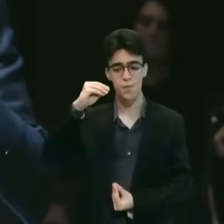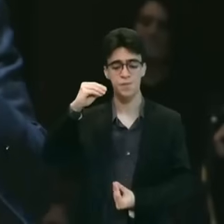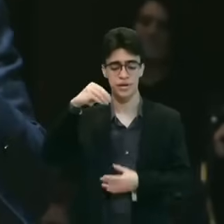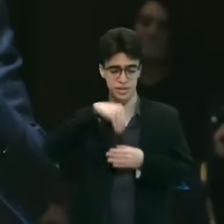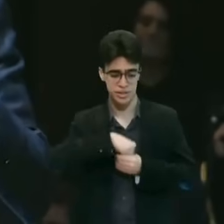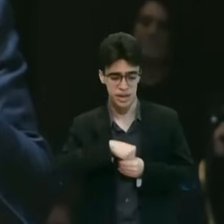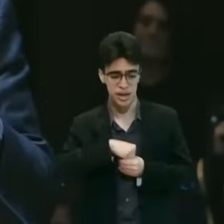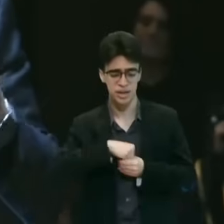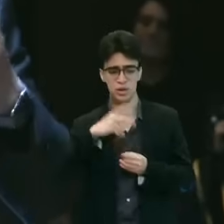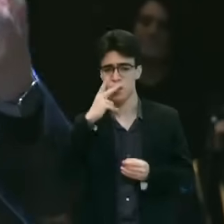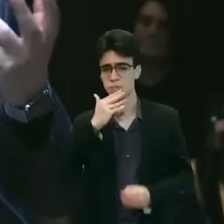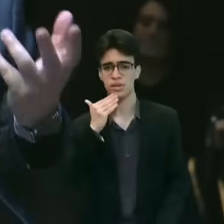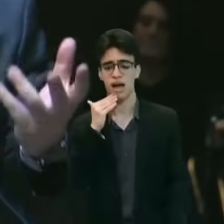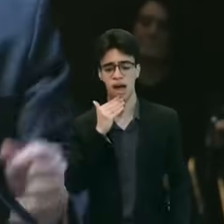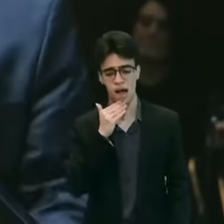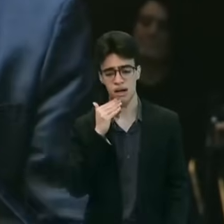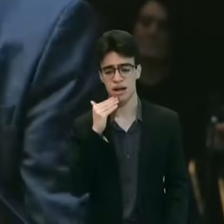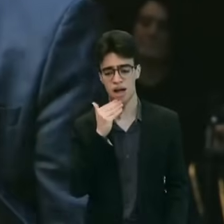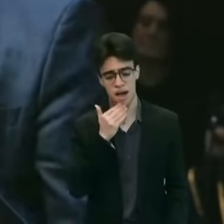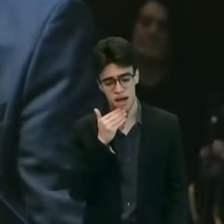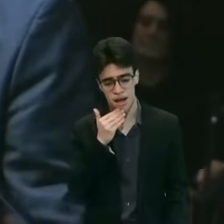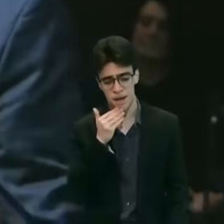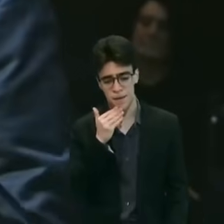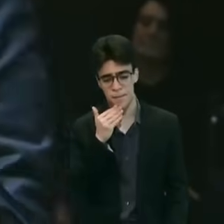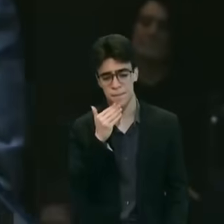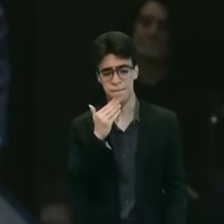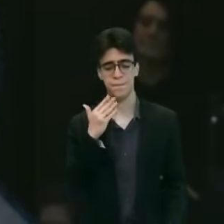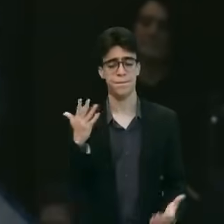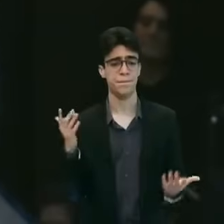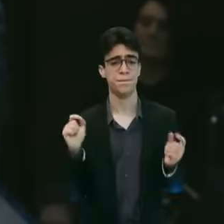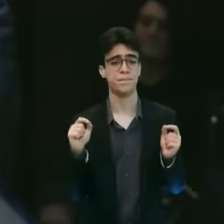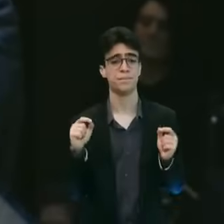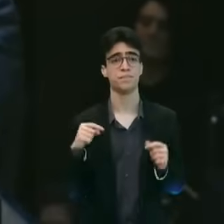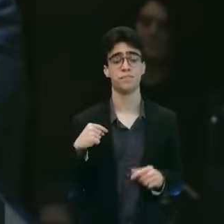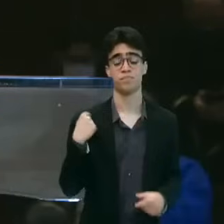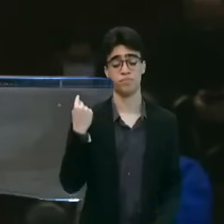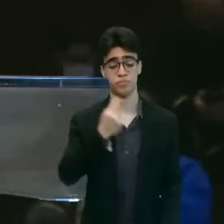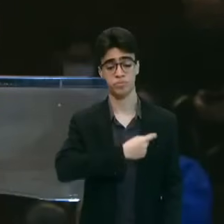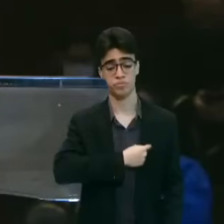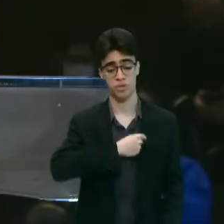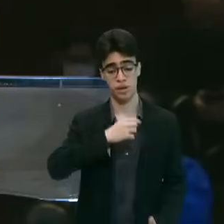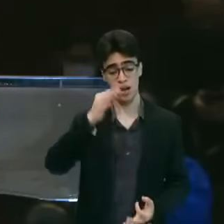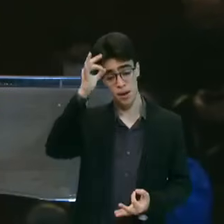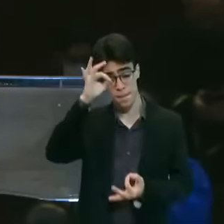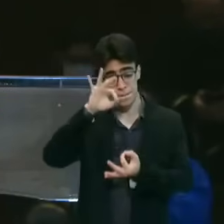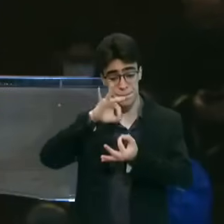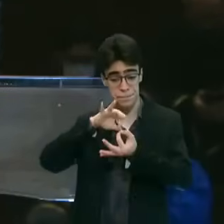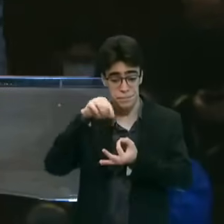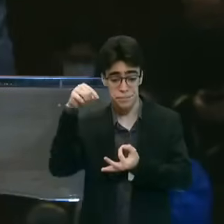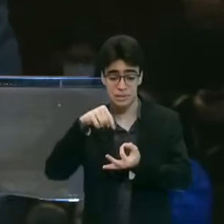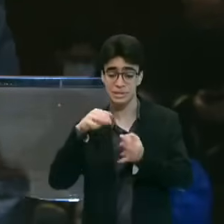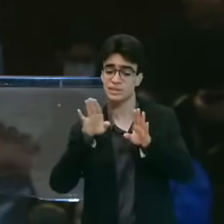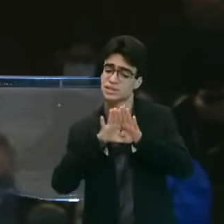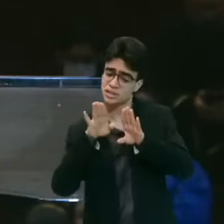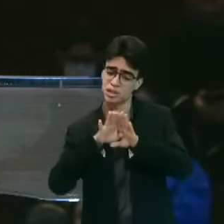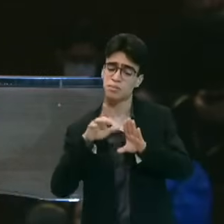está desconfigurado ou desfigurado, o nosso espírito também se